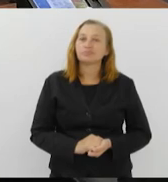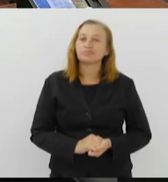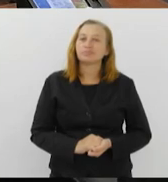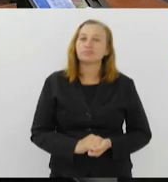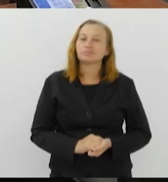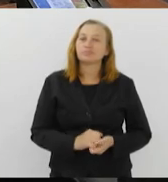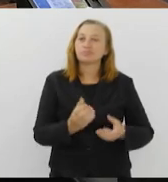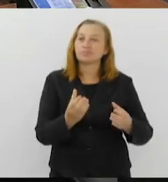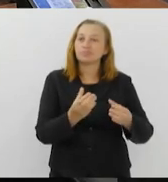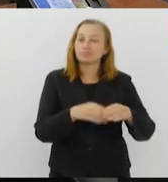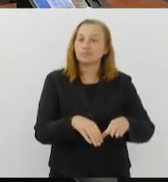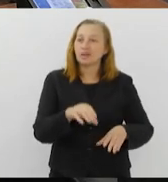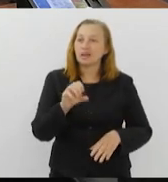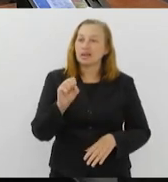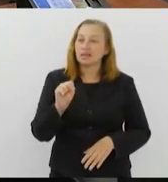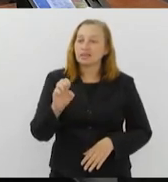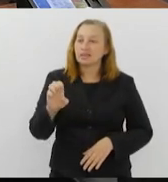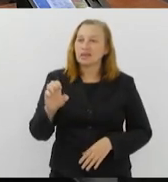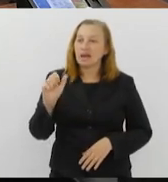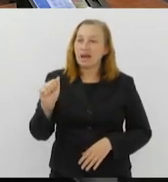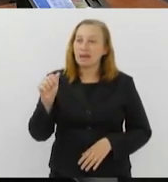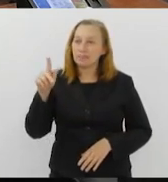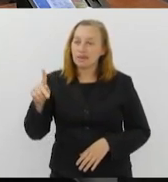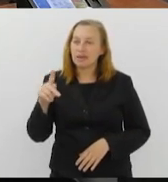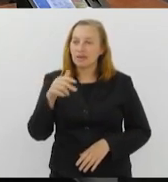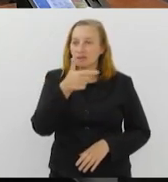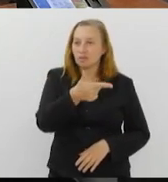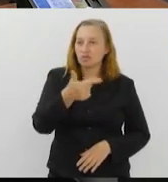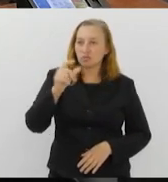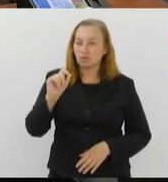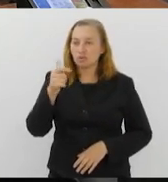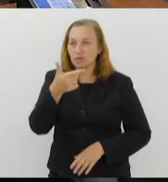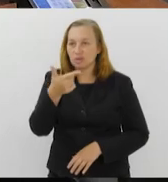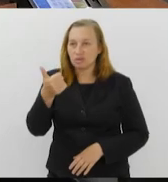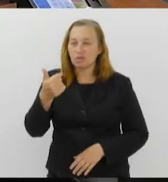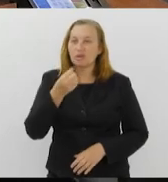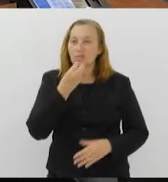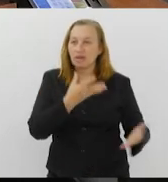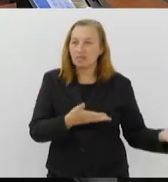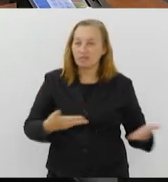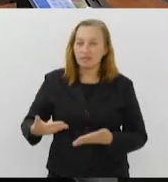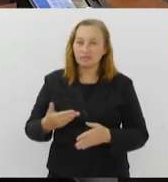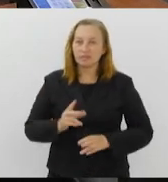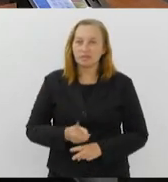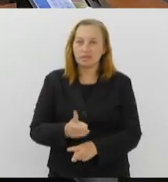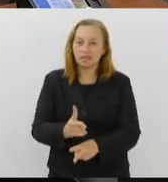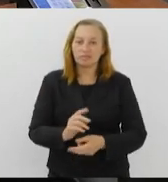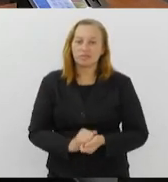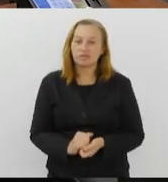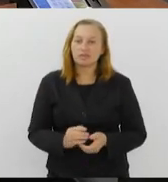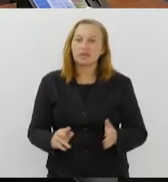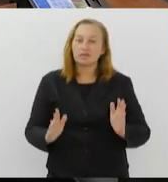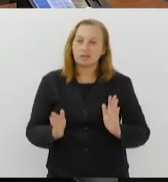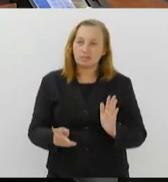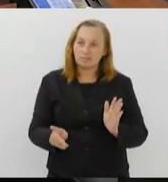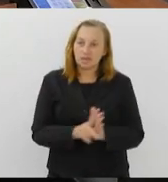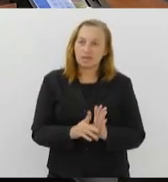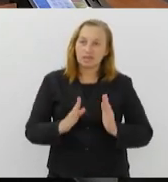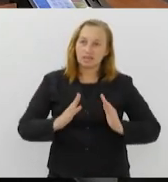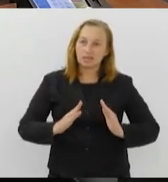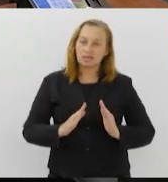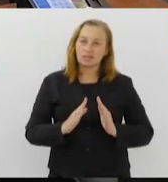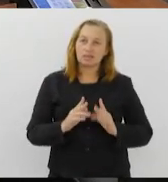convocados da CEAP de 2012. Sejam todos bem-vindos sempre. Essa é a Casa do Povo.